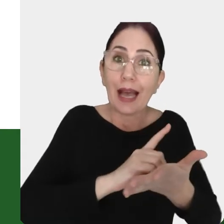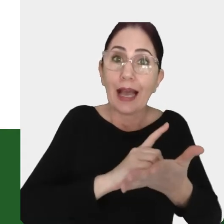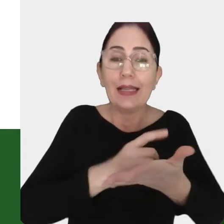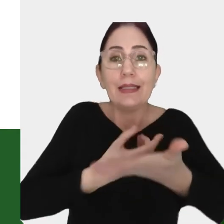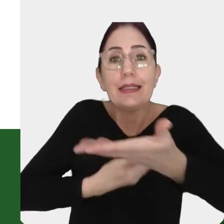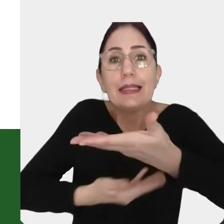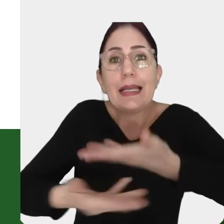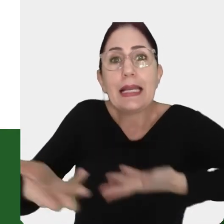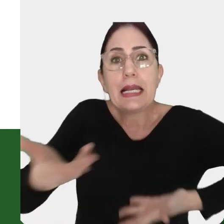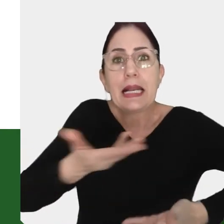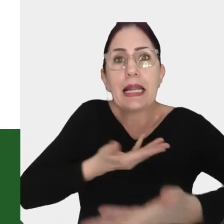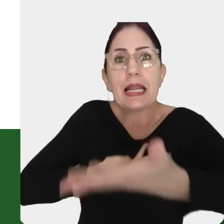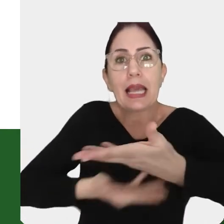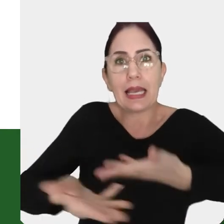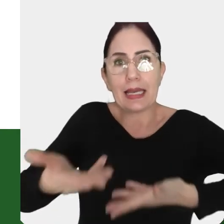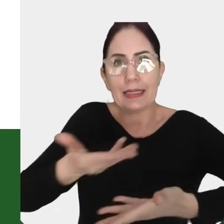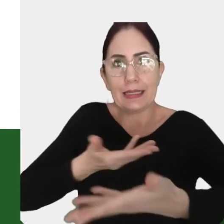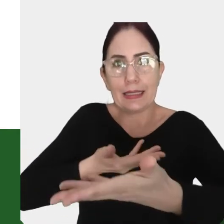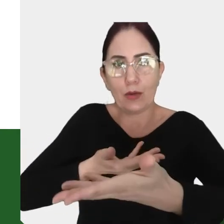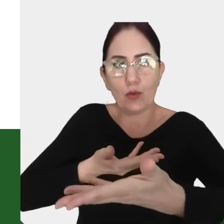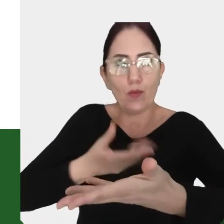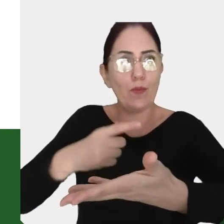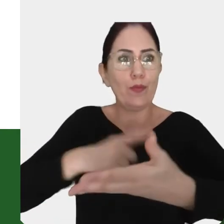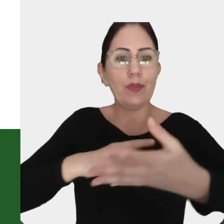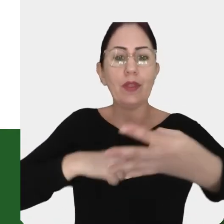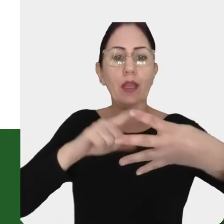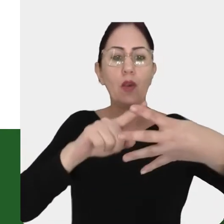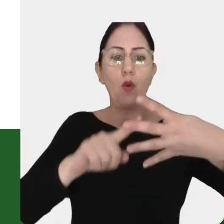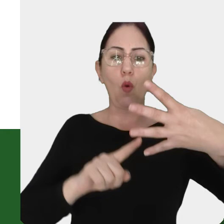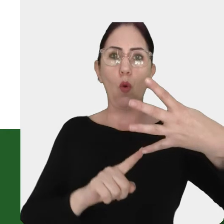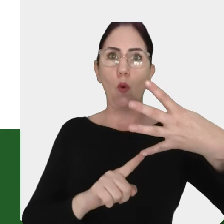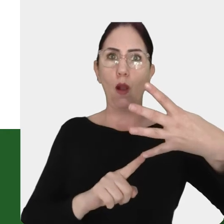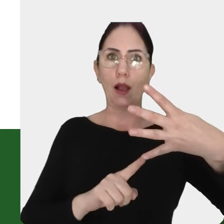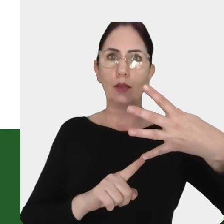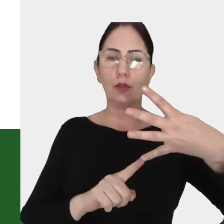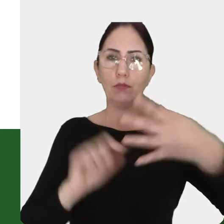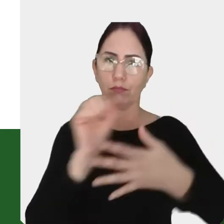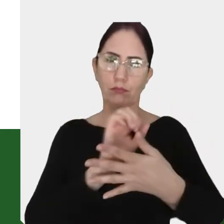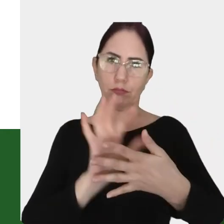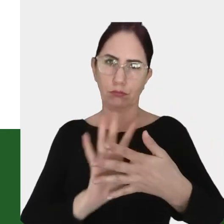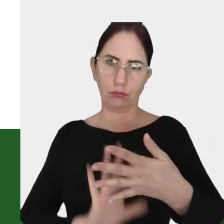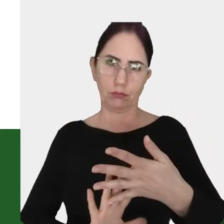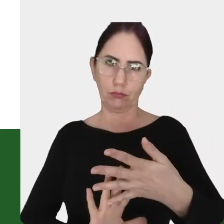O design de interação, então, envolve 4 atividades.